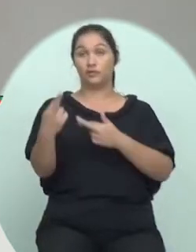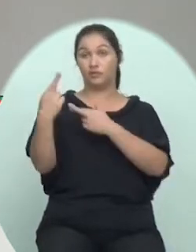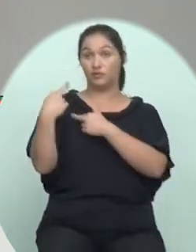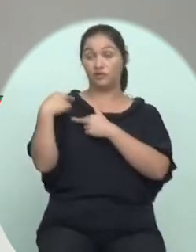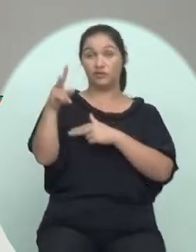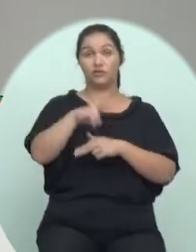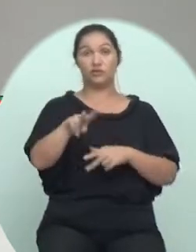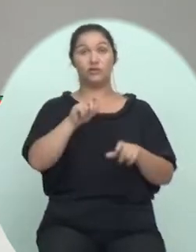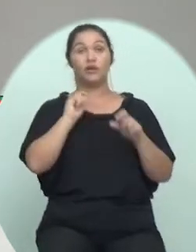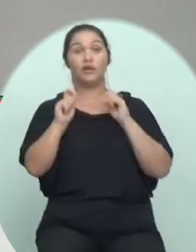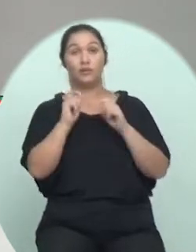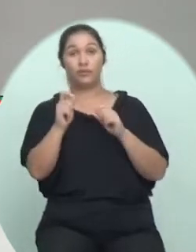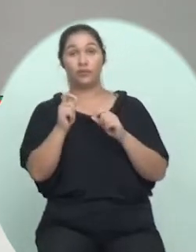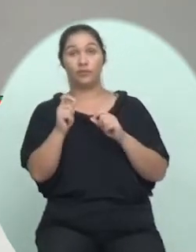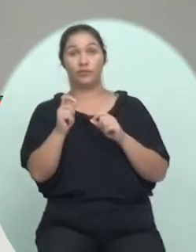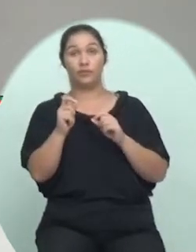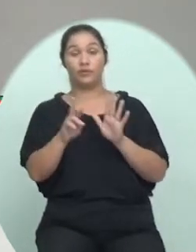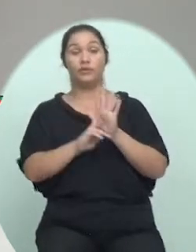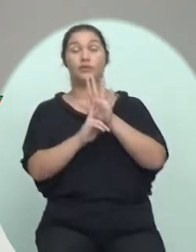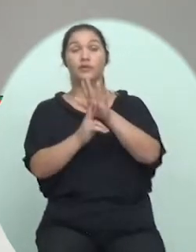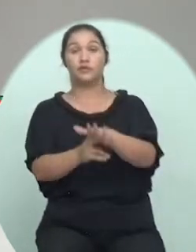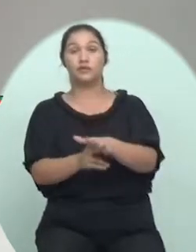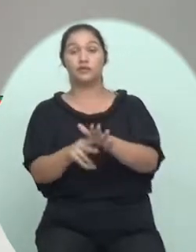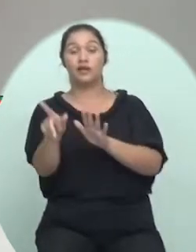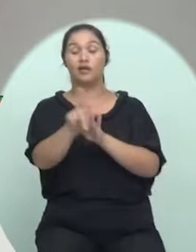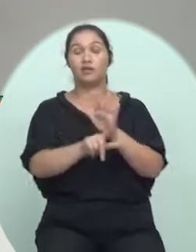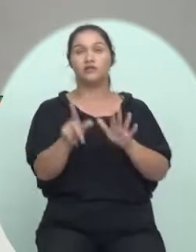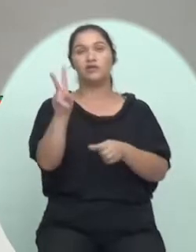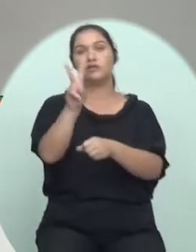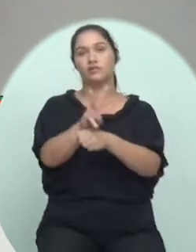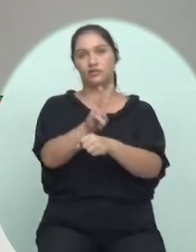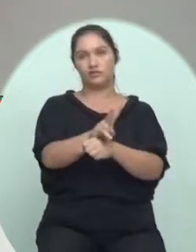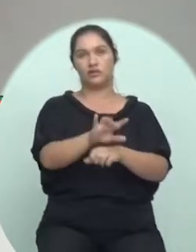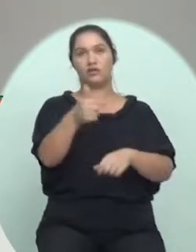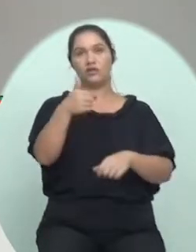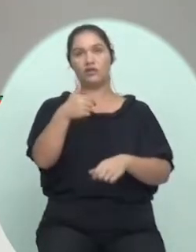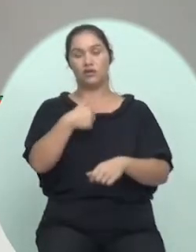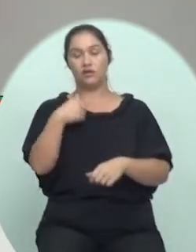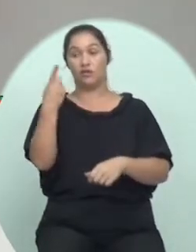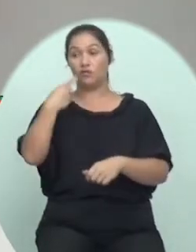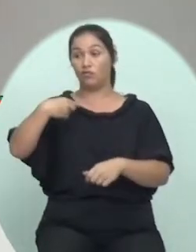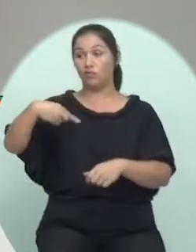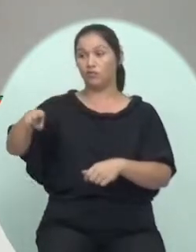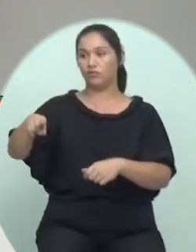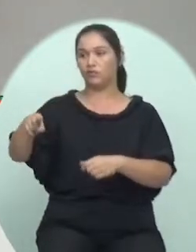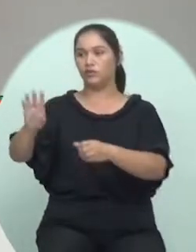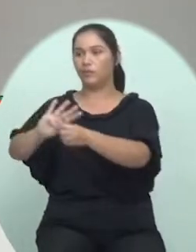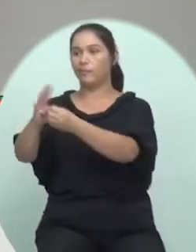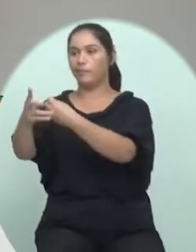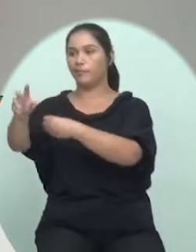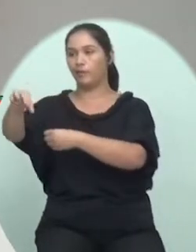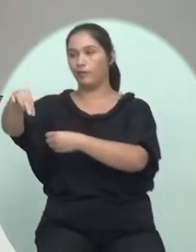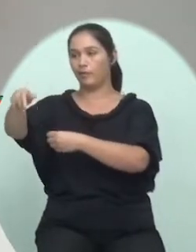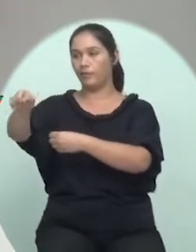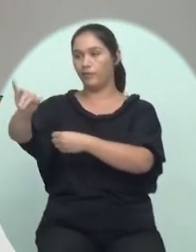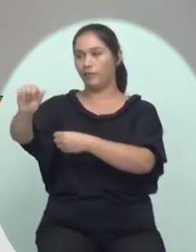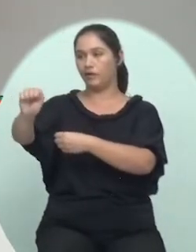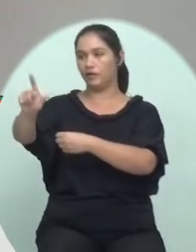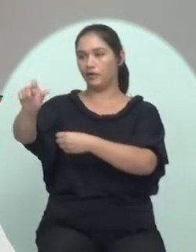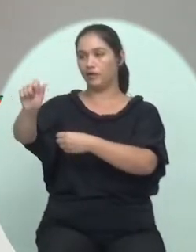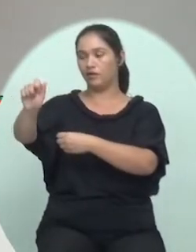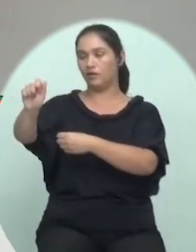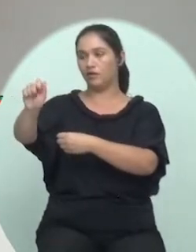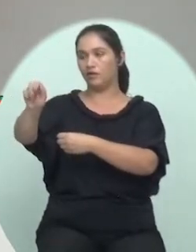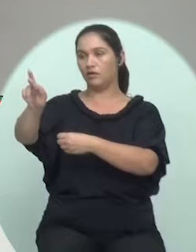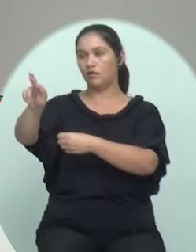representar, legislar, fiscalizar. Hoje eu estive no bairro Maria Laura, vendo o asfalto que